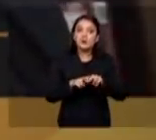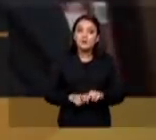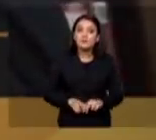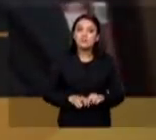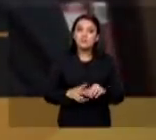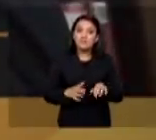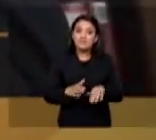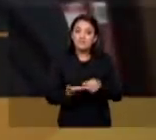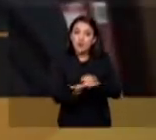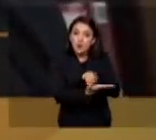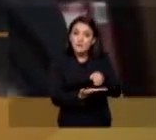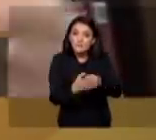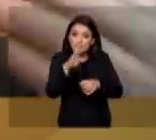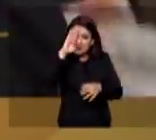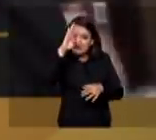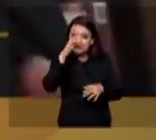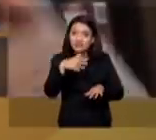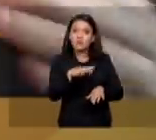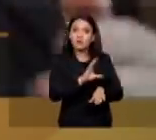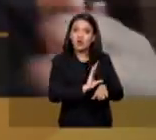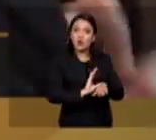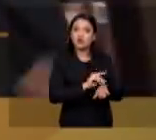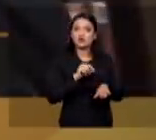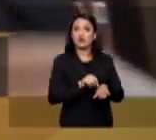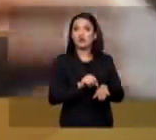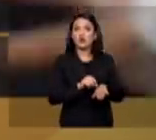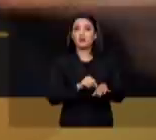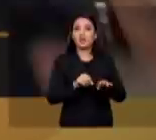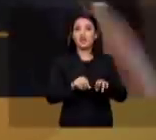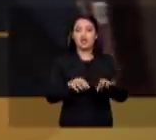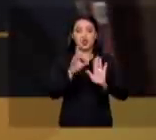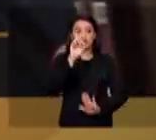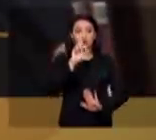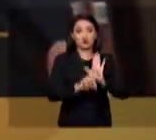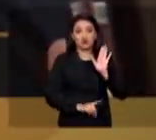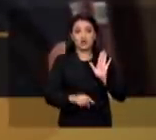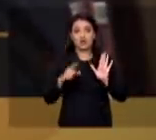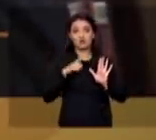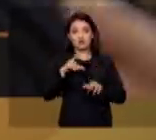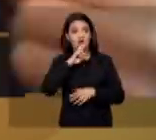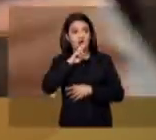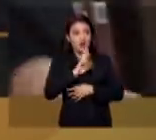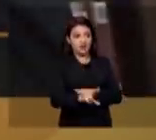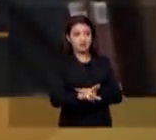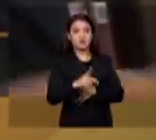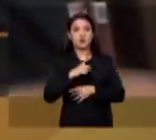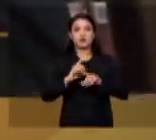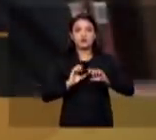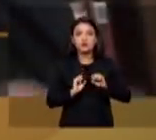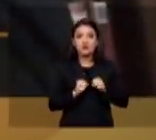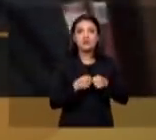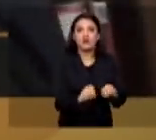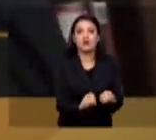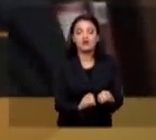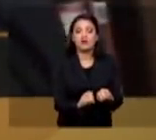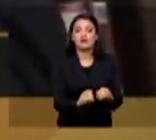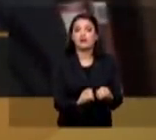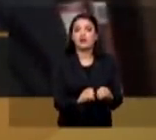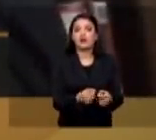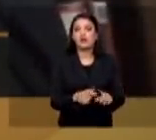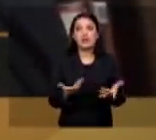da Constituição, que é o princípio do contraditório e da ampla defesa, que não foi propiciada